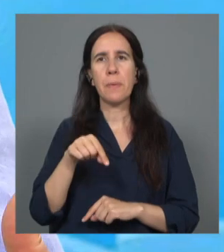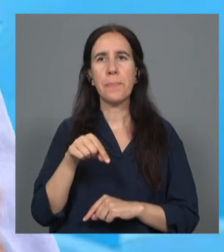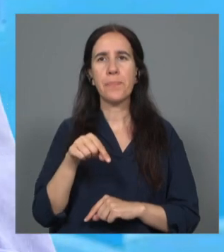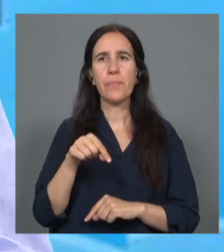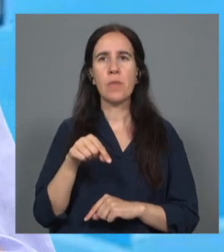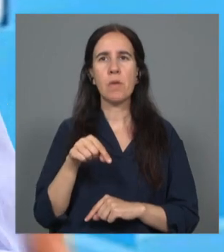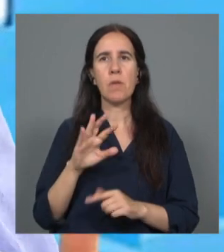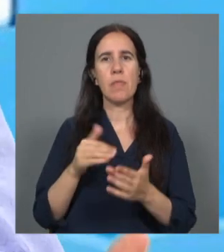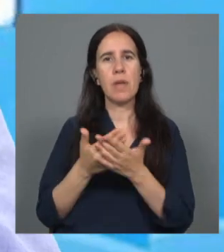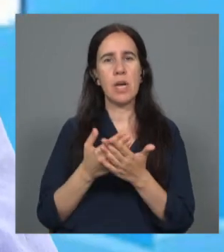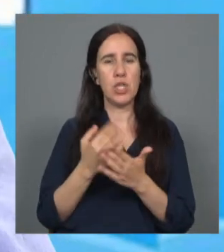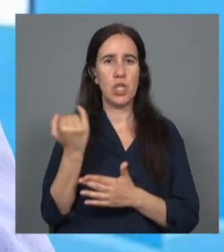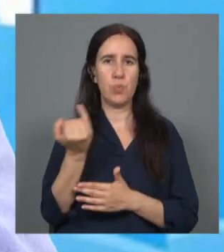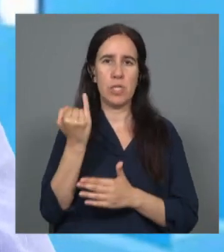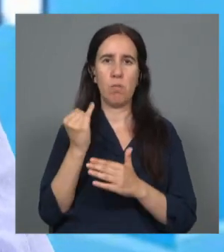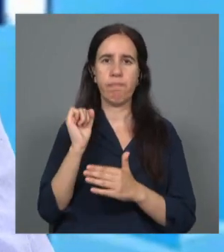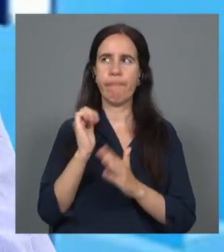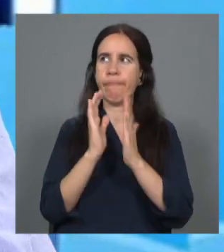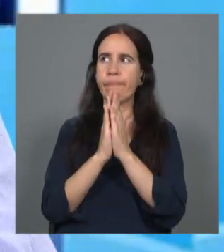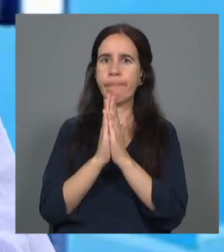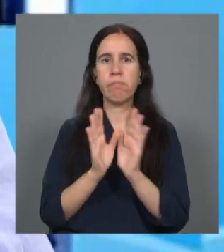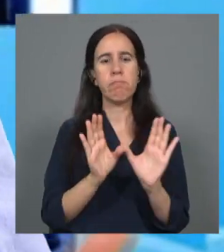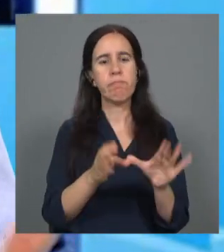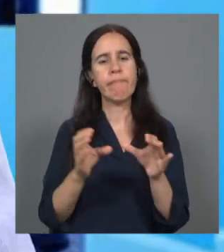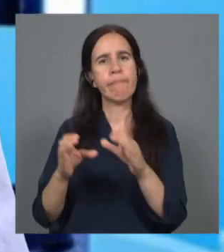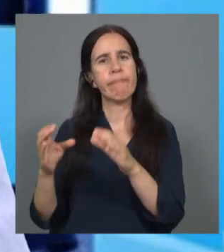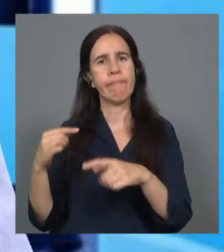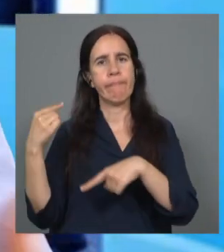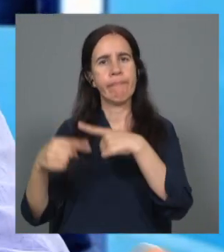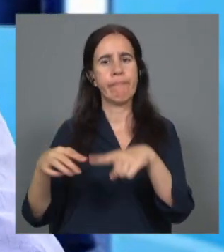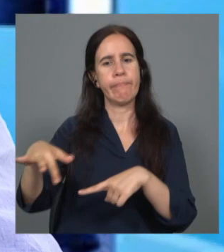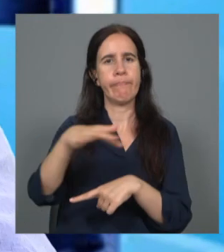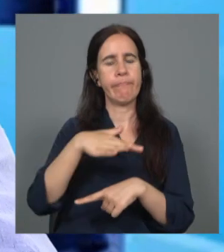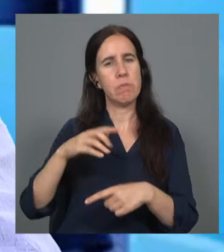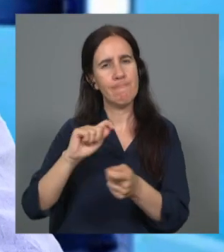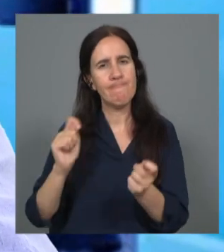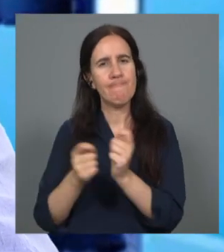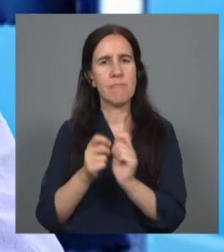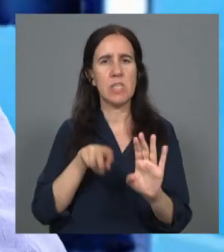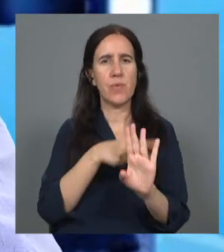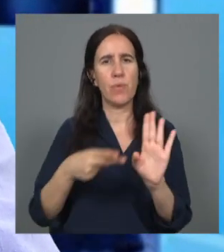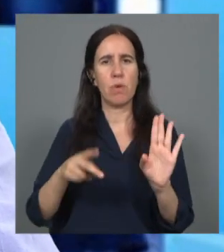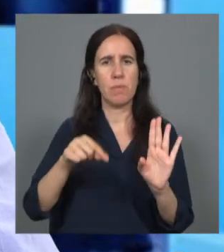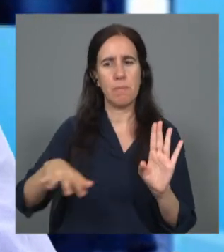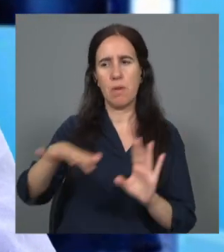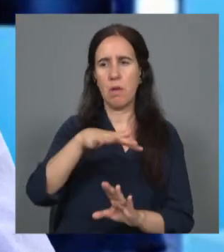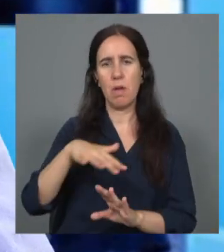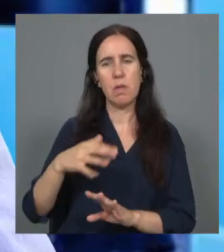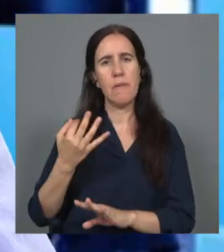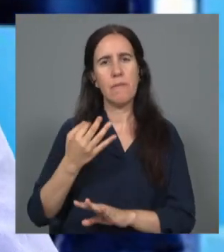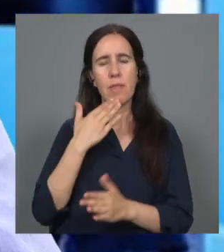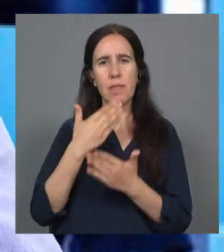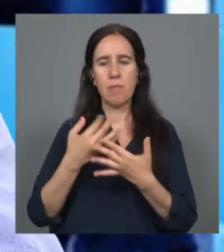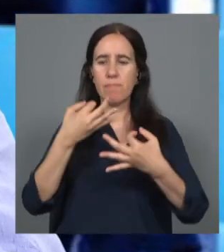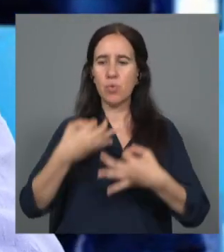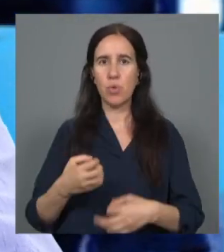para que as instituições religiosas e as congregações monásticas também se reformassem e tivessem, digamos, uma nova